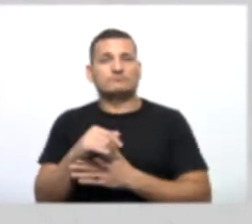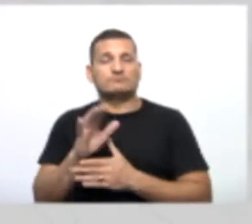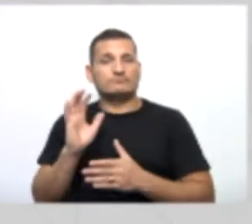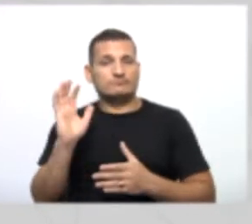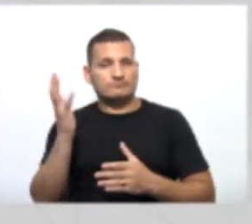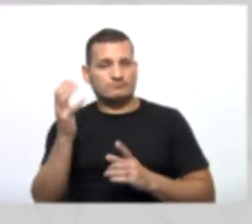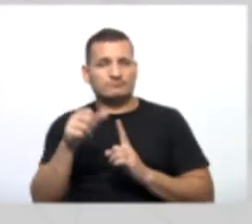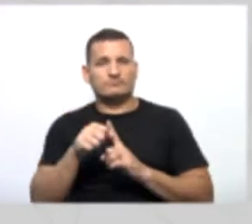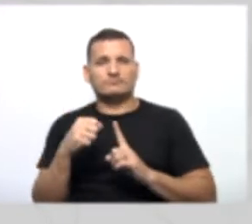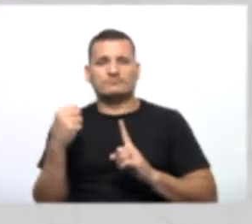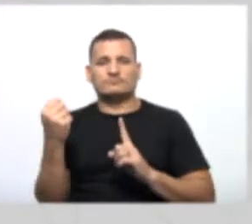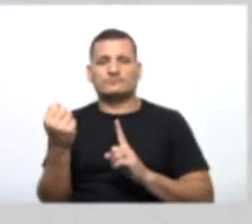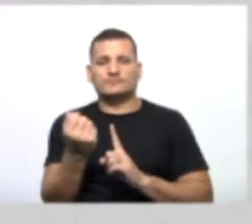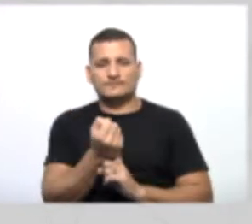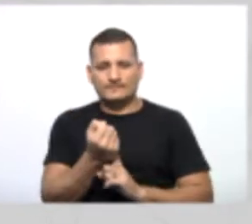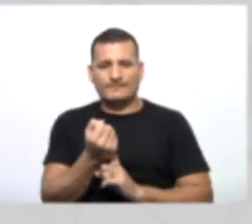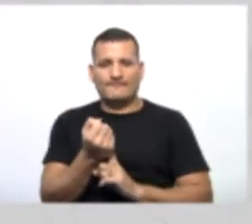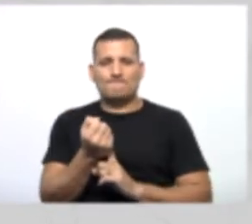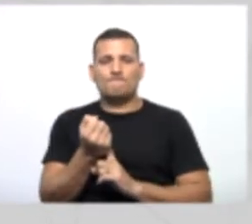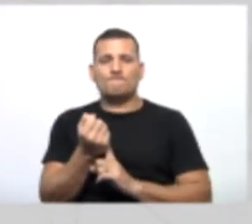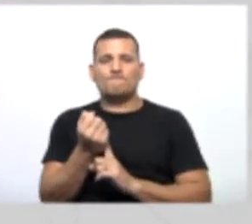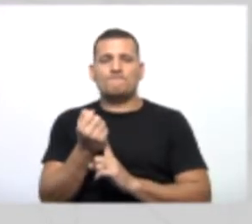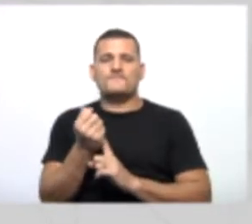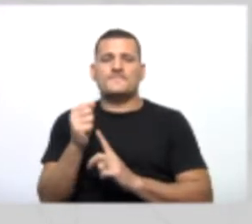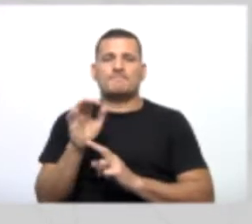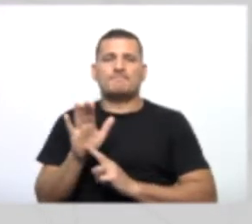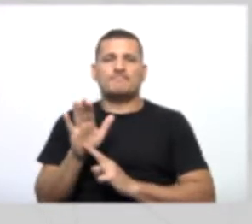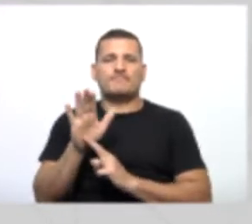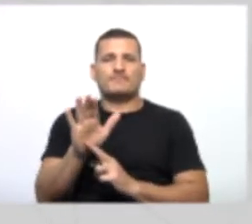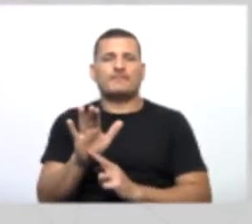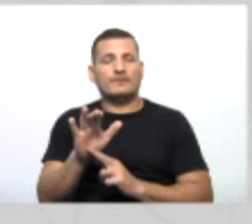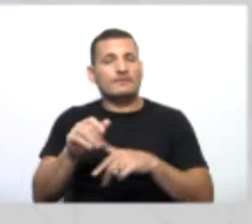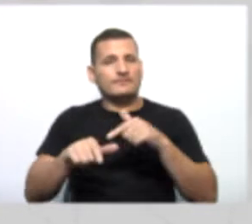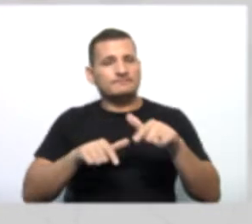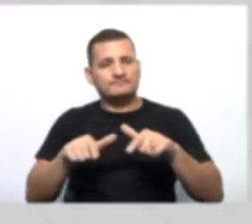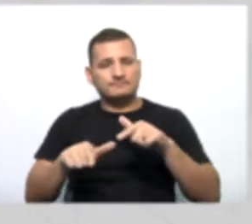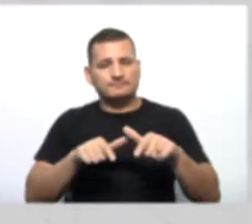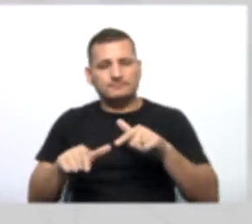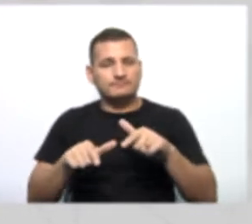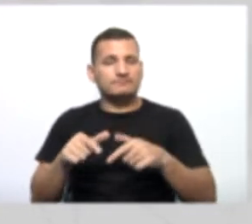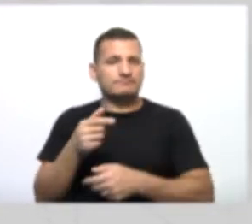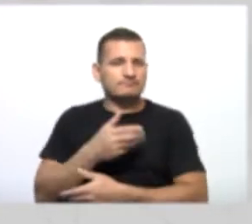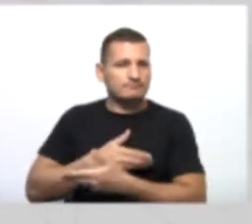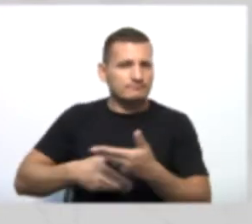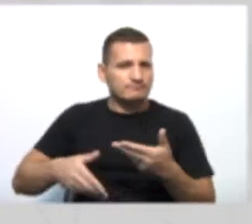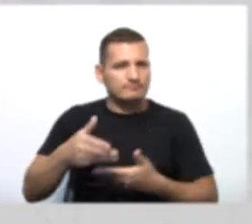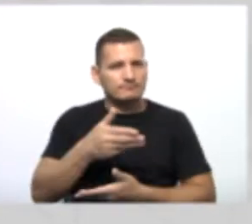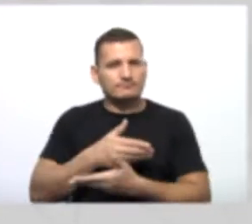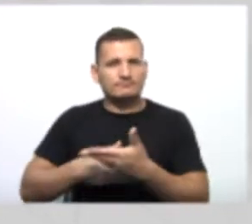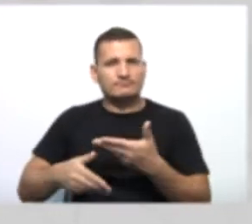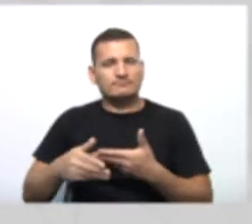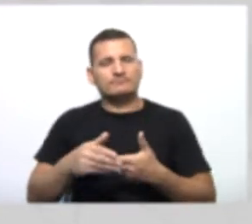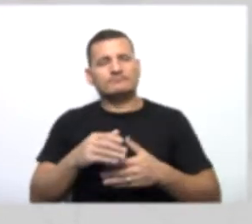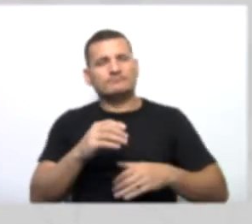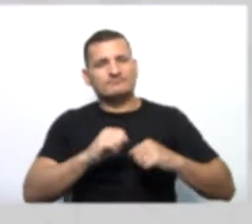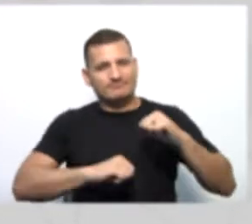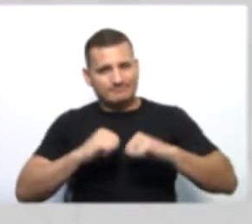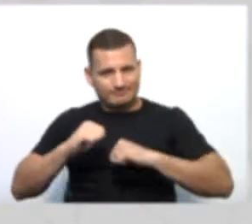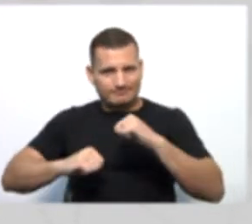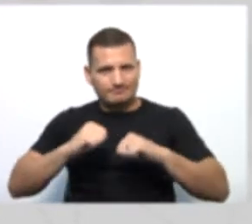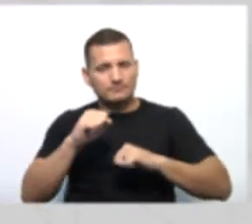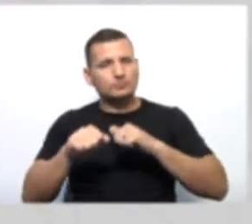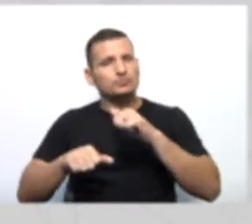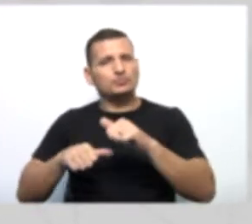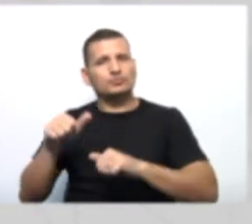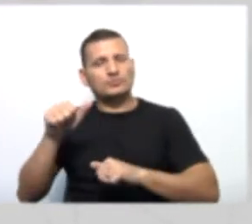social, representado pelo trabalho, e as relações de produção mudam conforme as leis, as